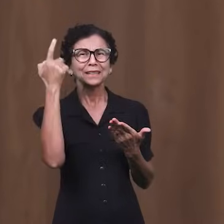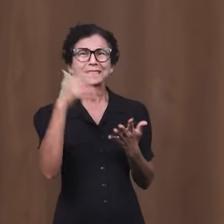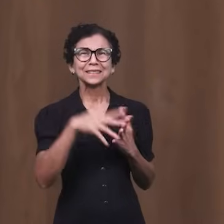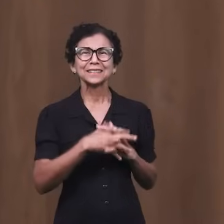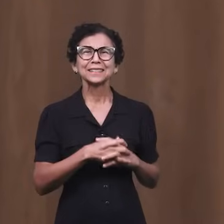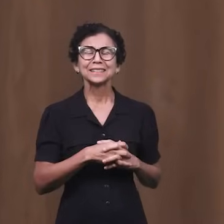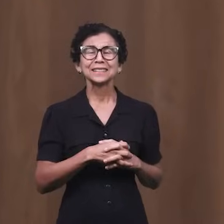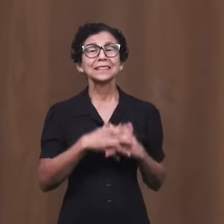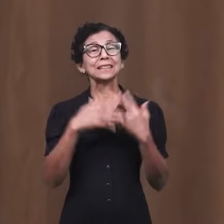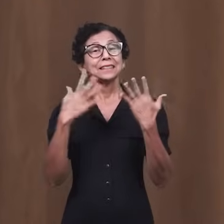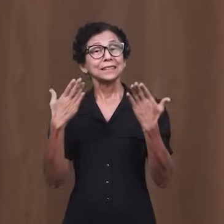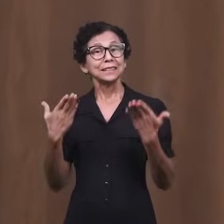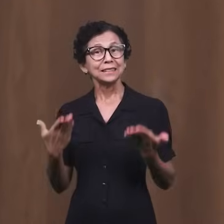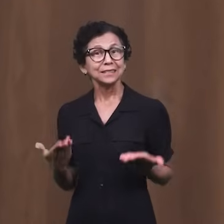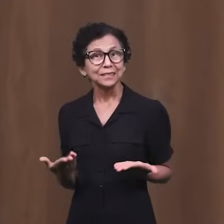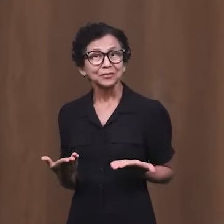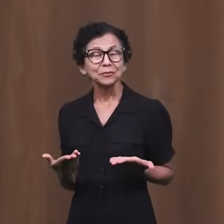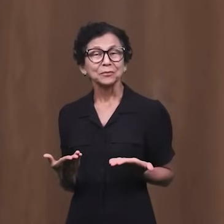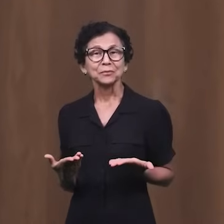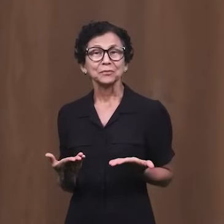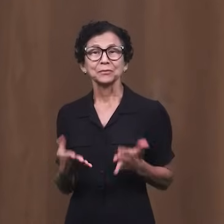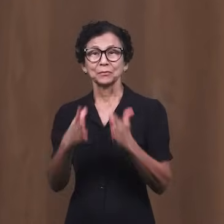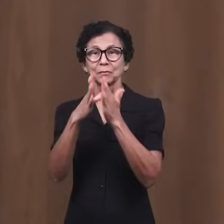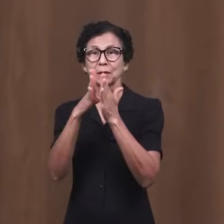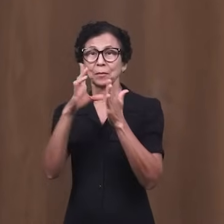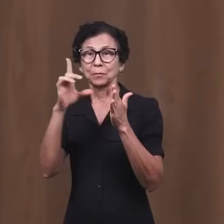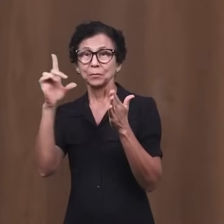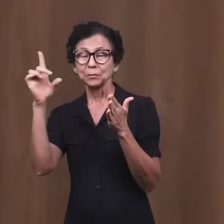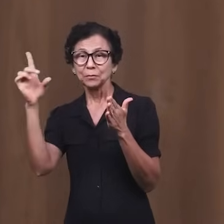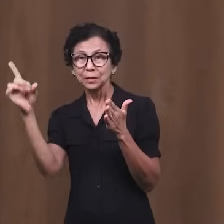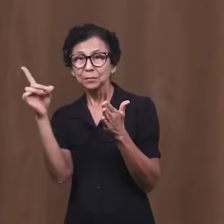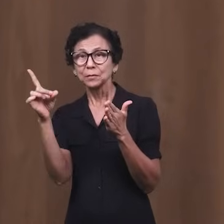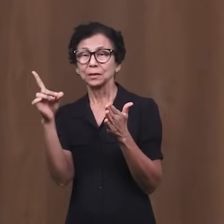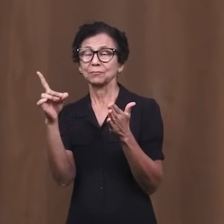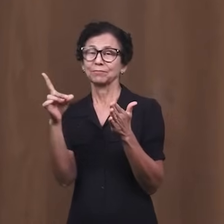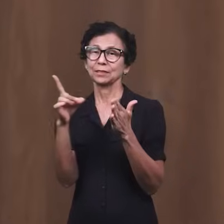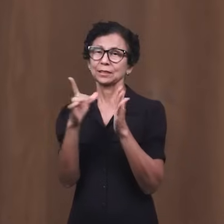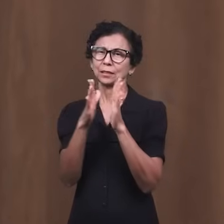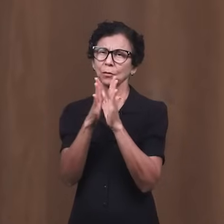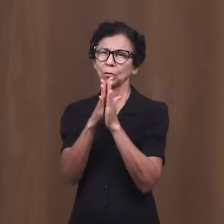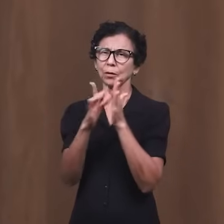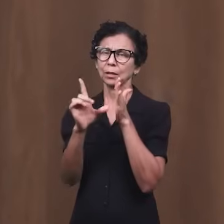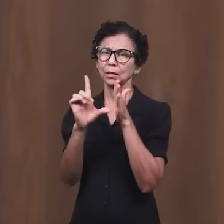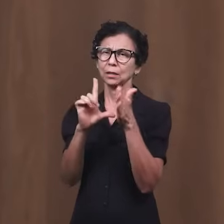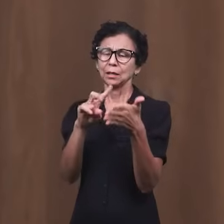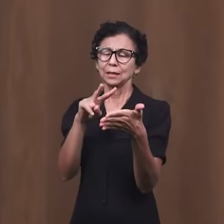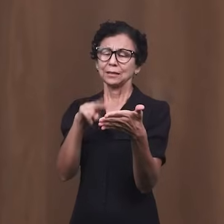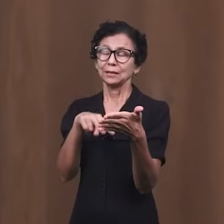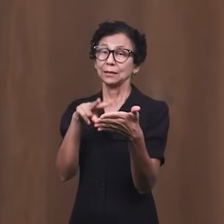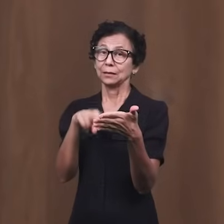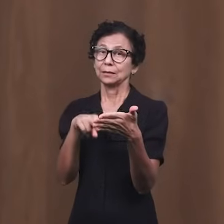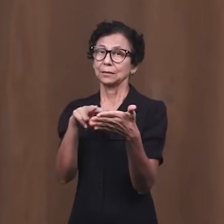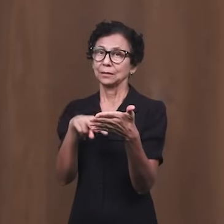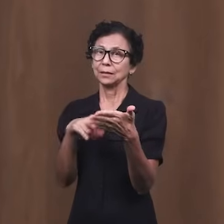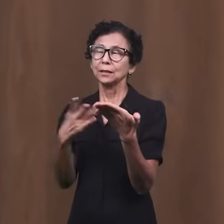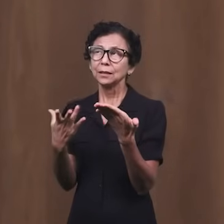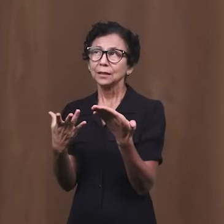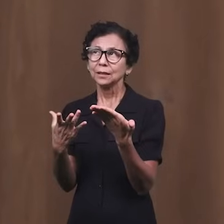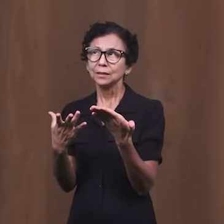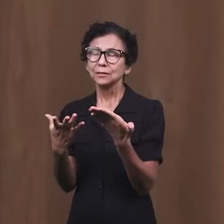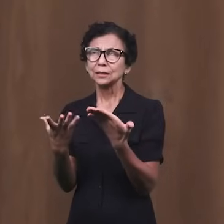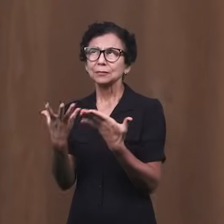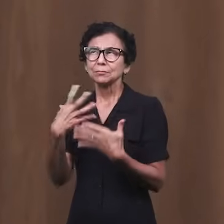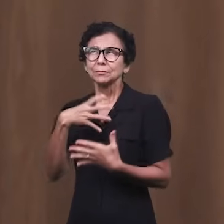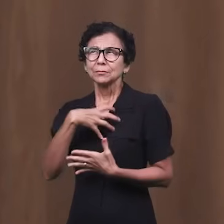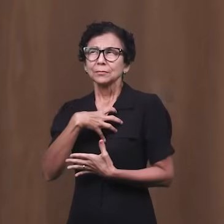leitura da palavra ela te completa e é fundamental se você está